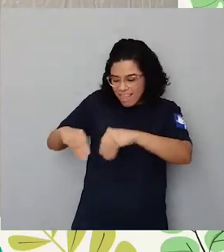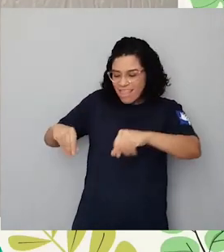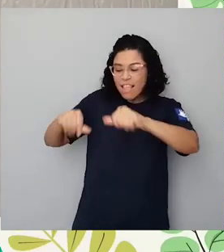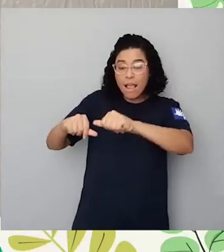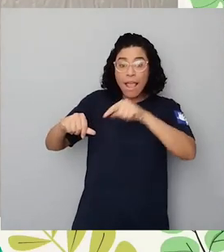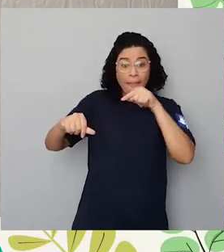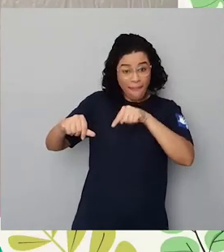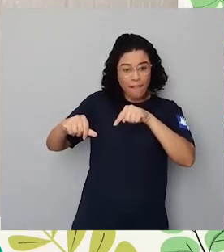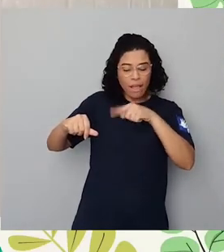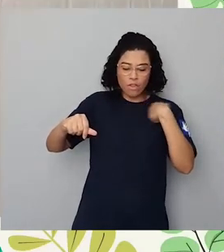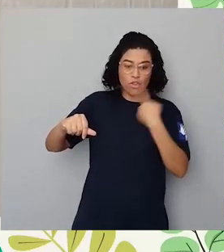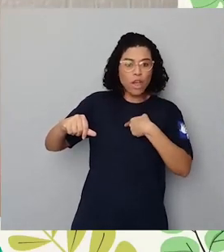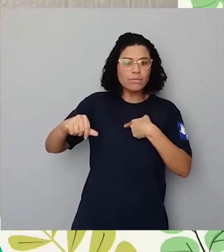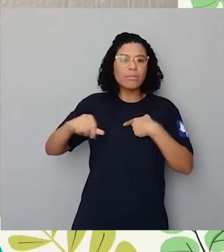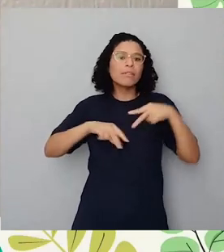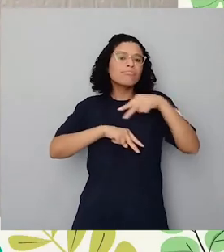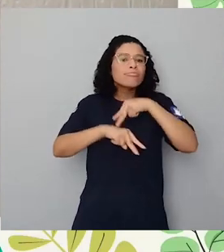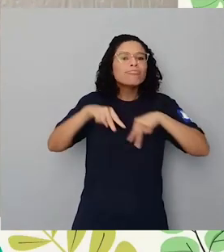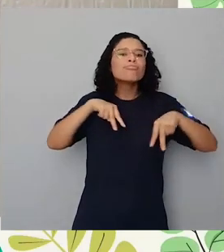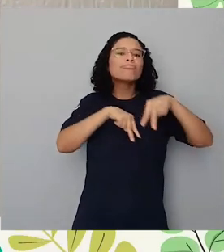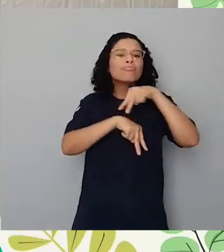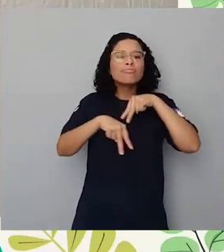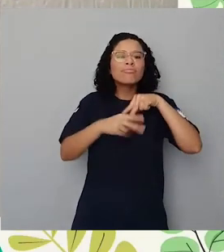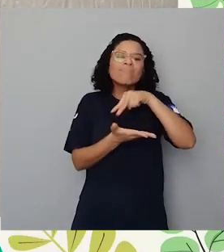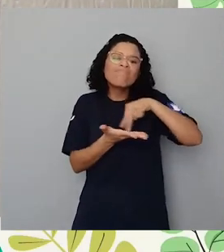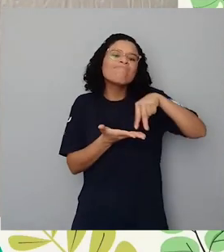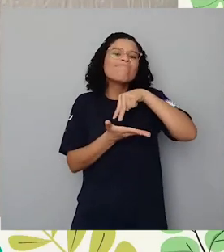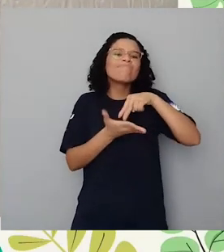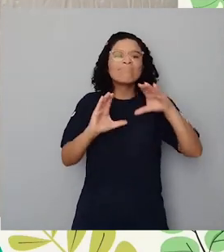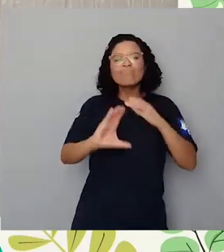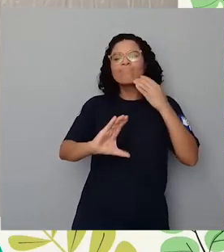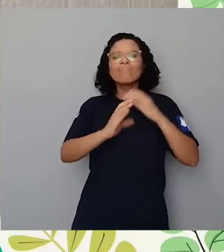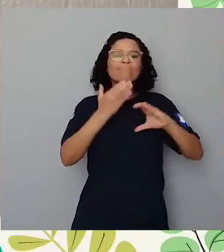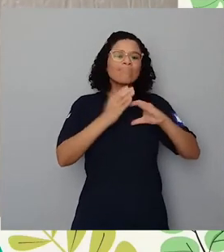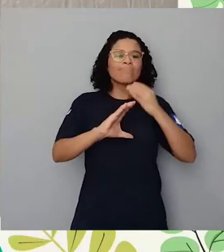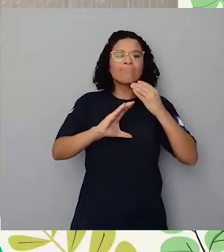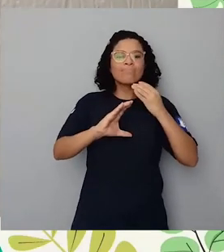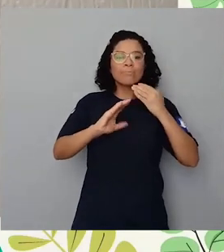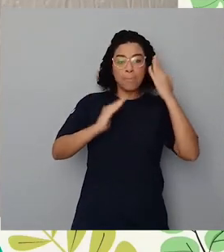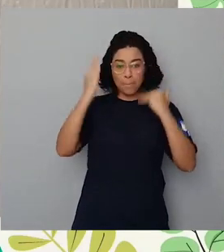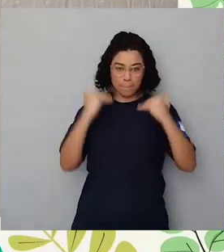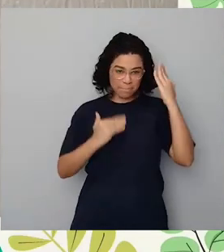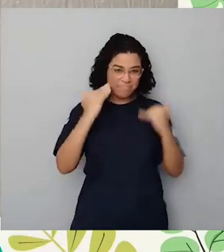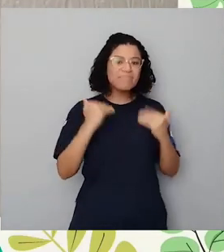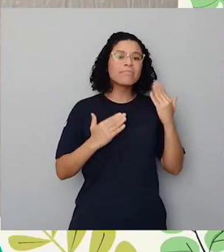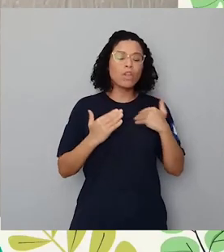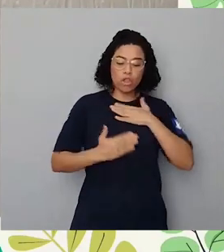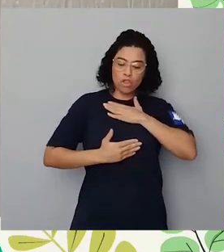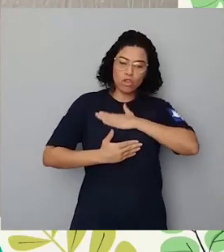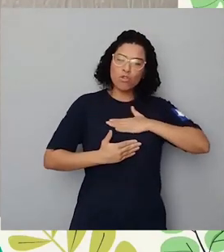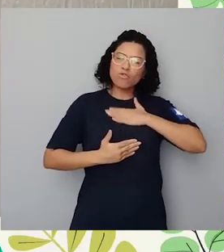a terra, que dançamos, cantamos e nos pintamos. Nós gostamos de ser o que